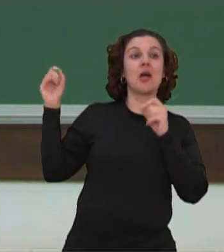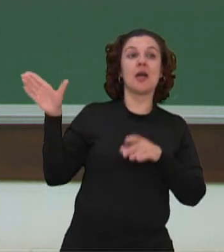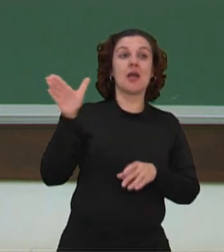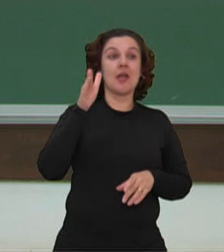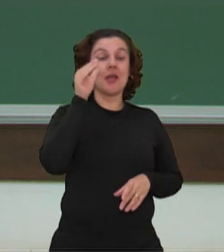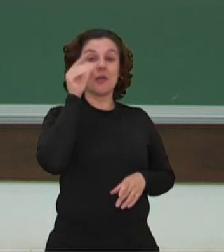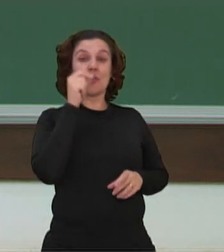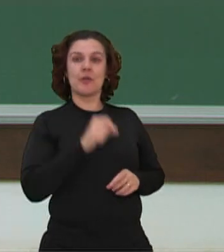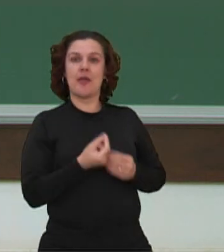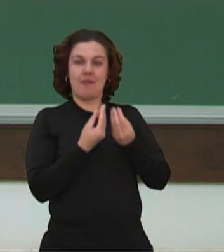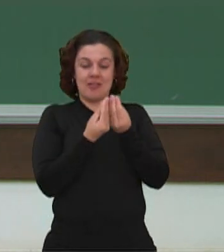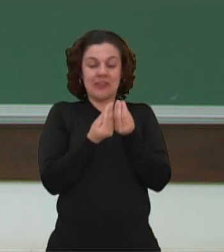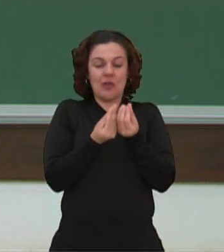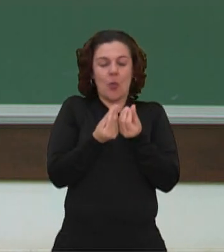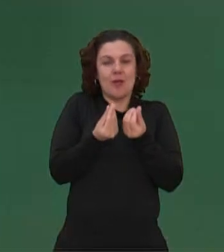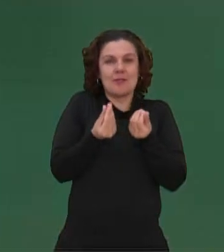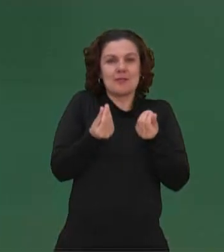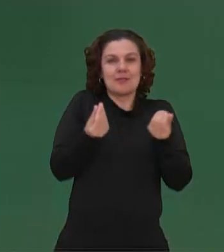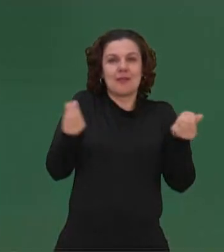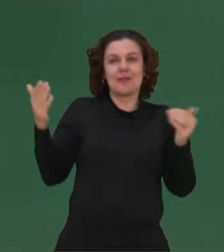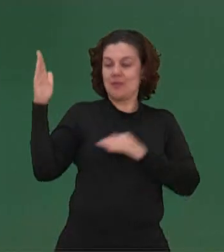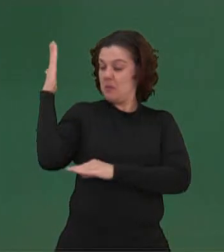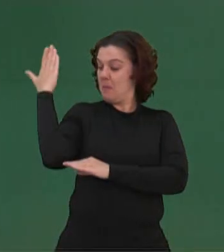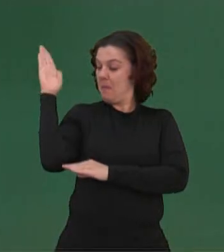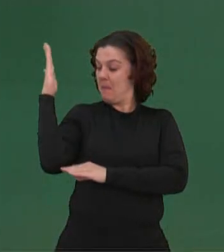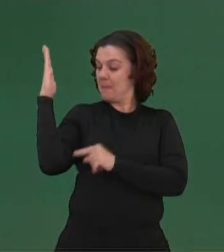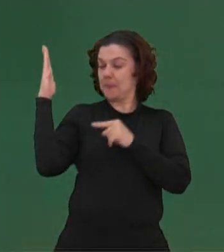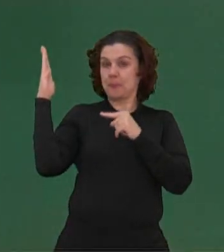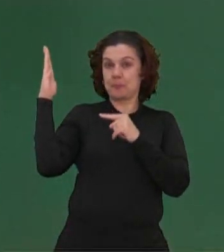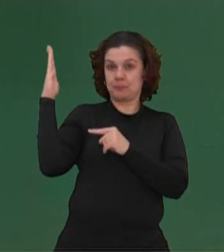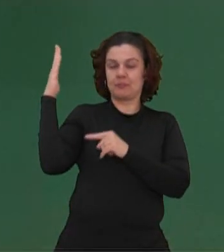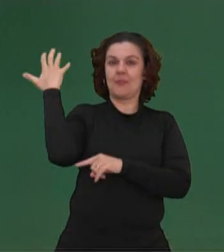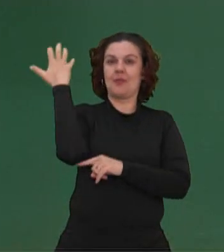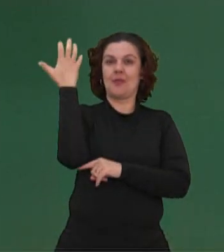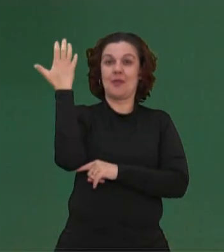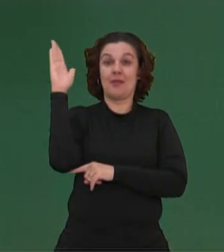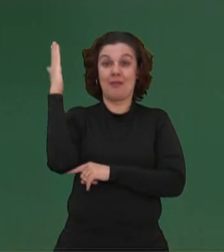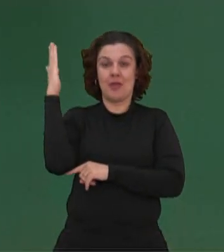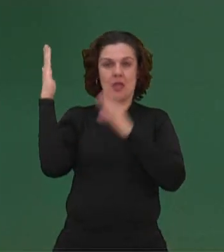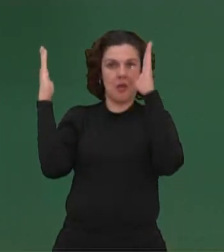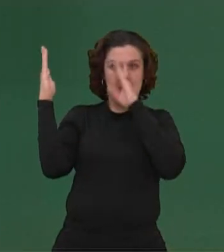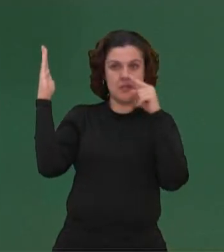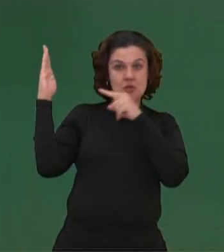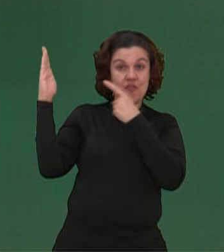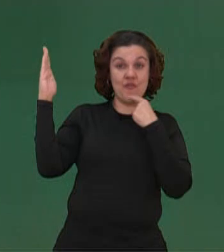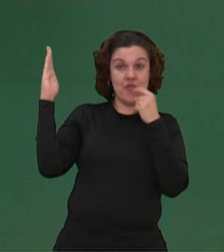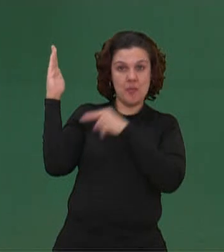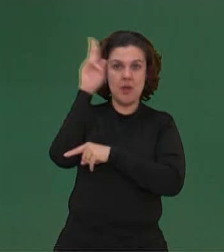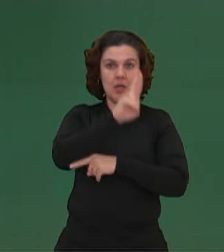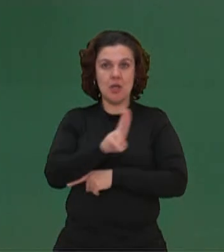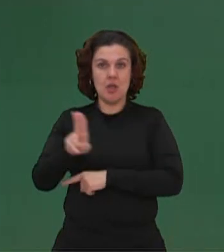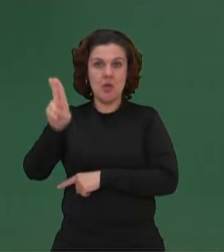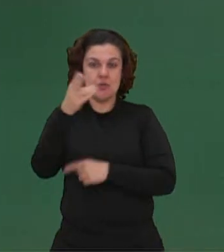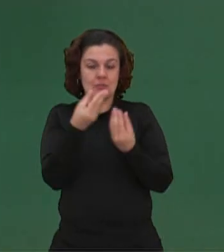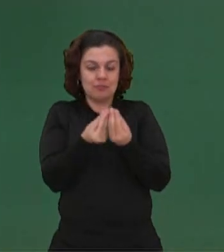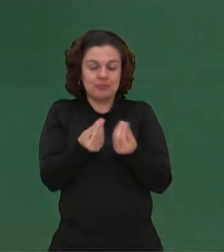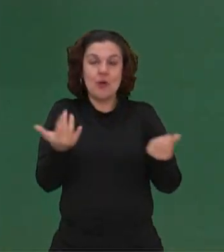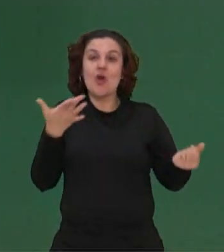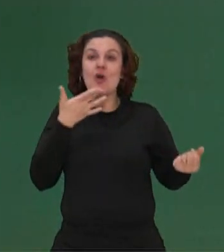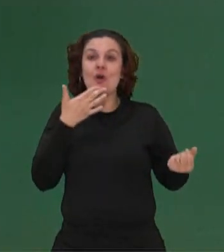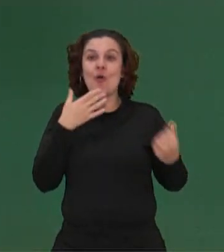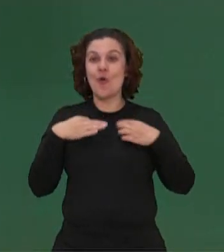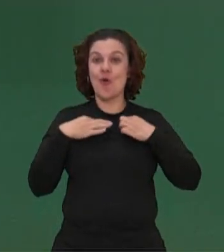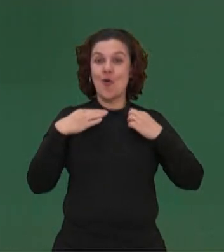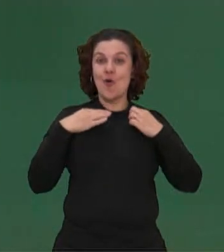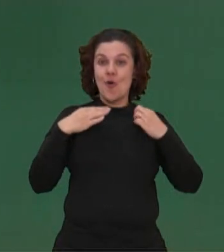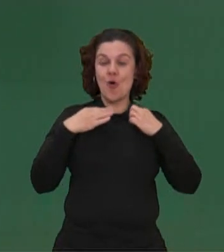dava porque a qualidade dessa madeira, o pau-brasil, que era muito usada na produção de corantes para tecido